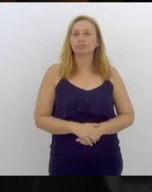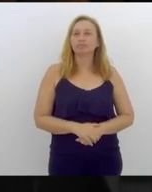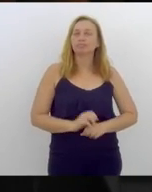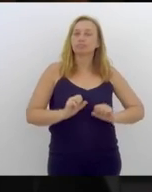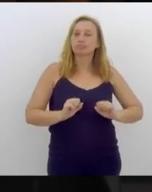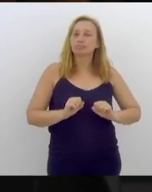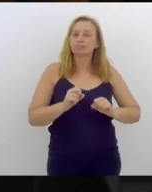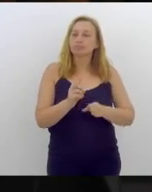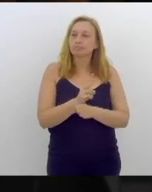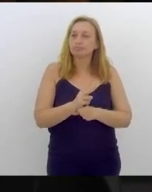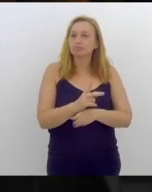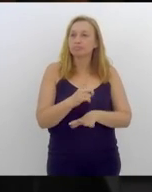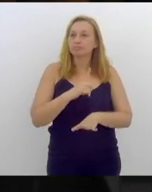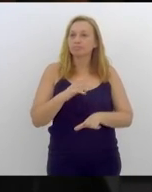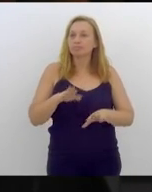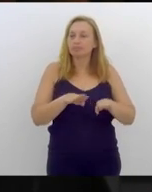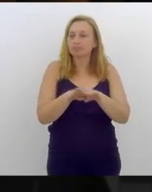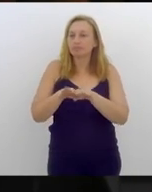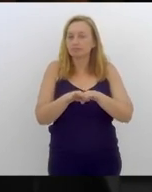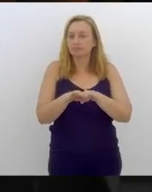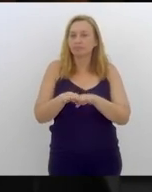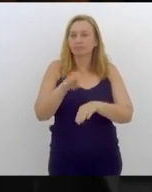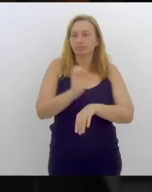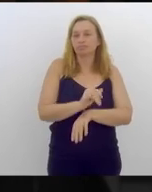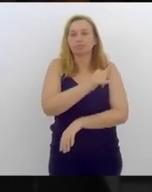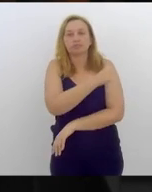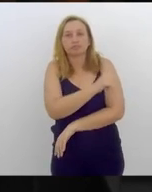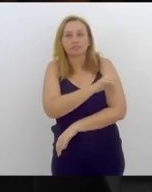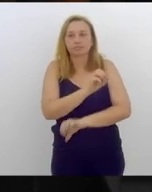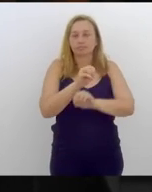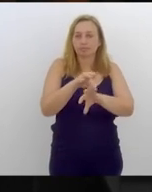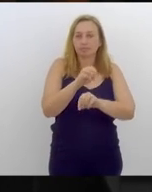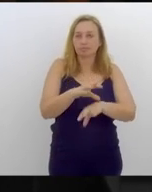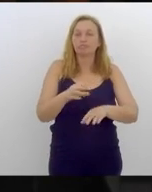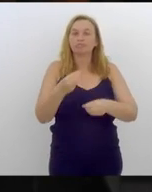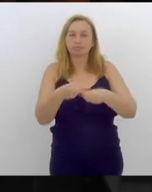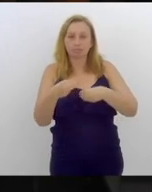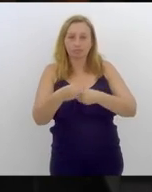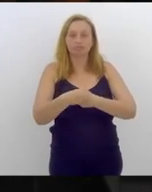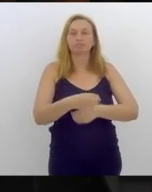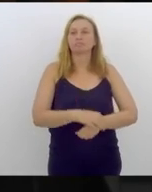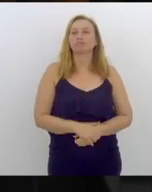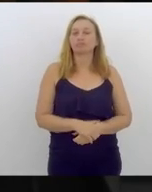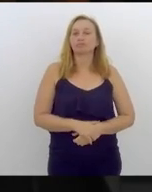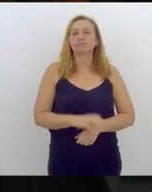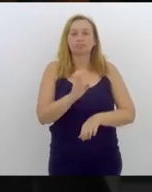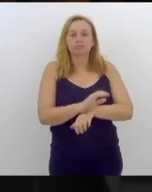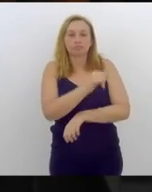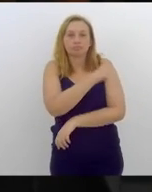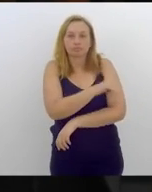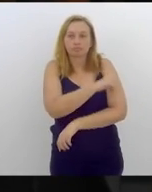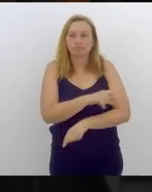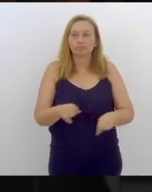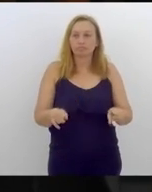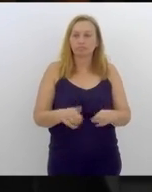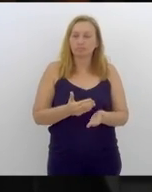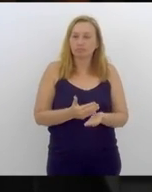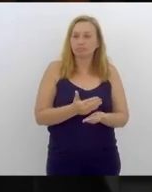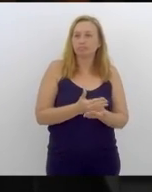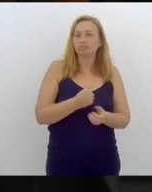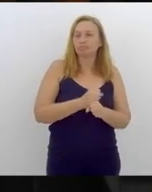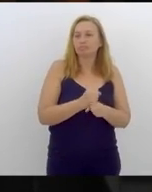construir a Equidade na educação do estado do Rio de Janeiro nos nossos municípios o estado do Rio de Janeiro tem desde